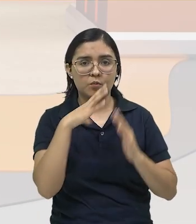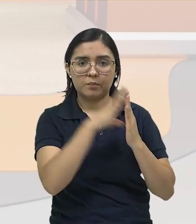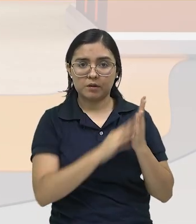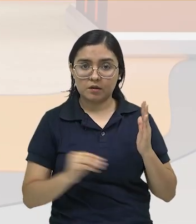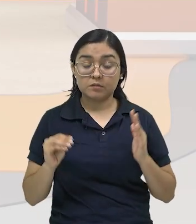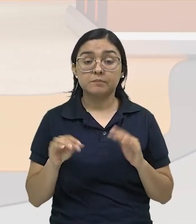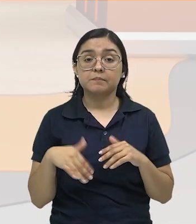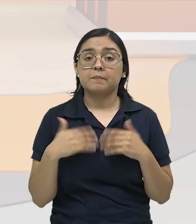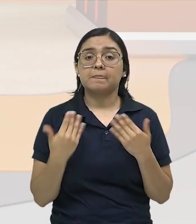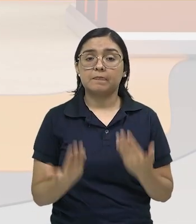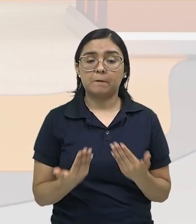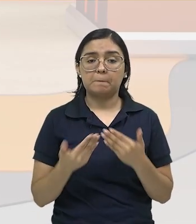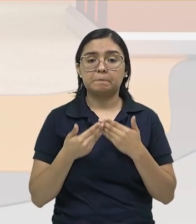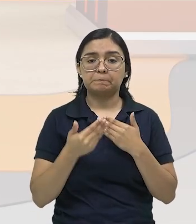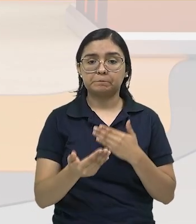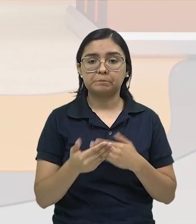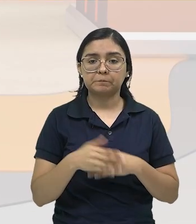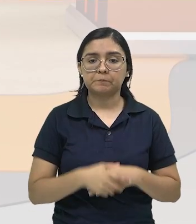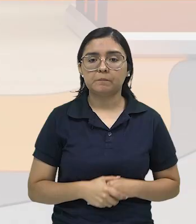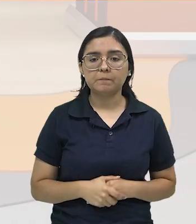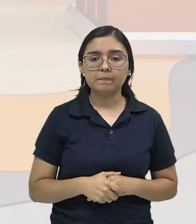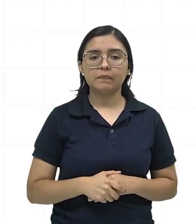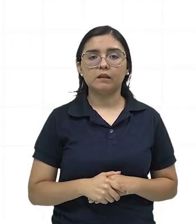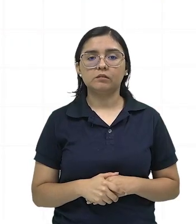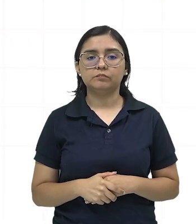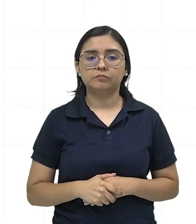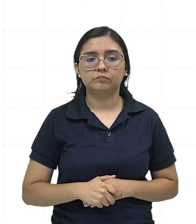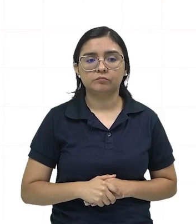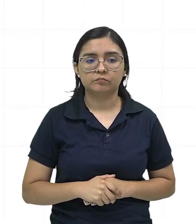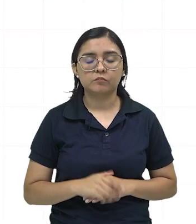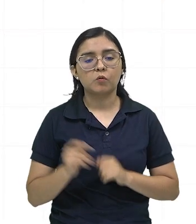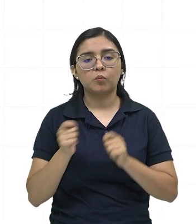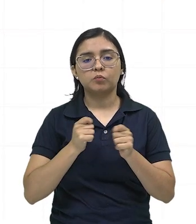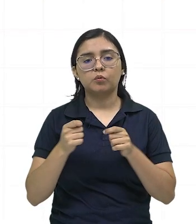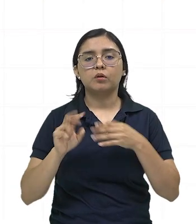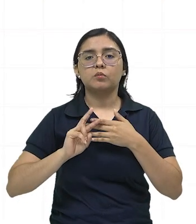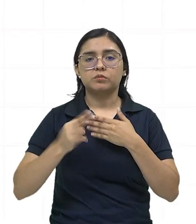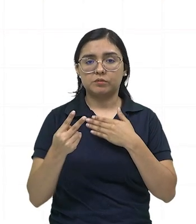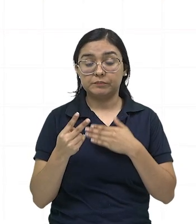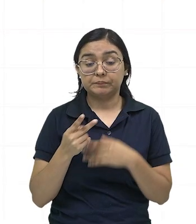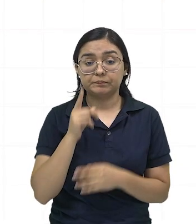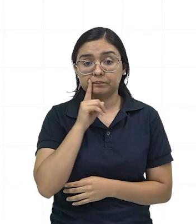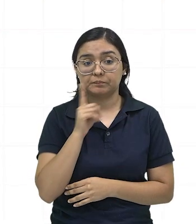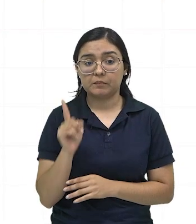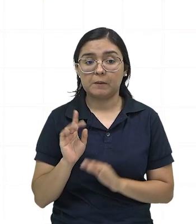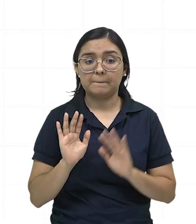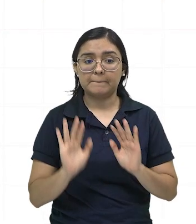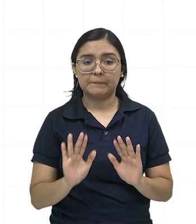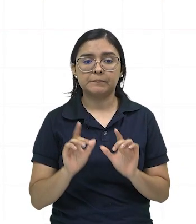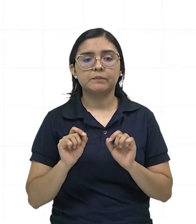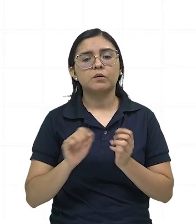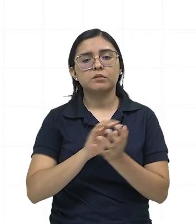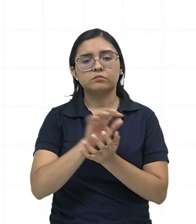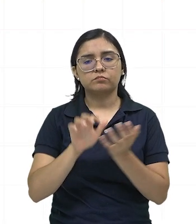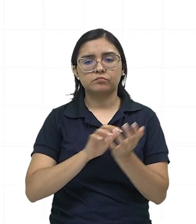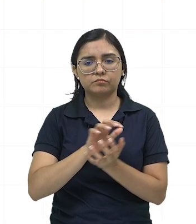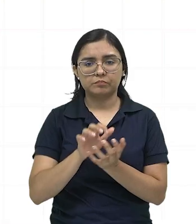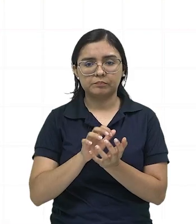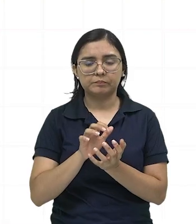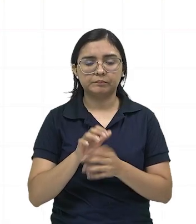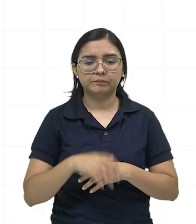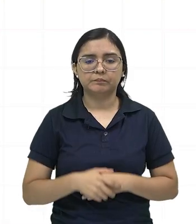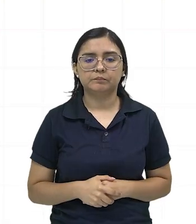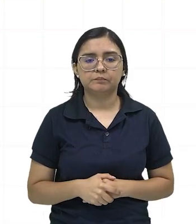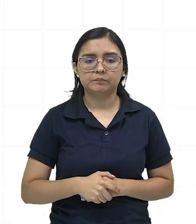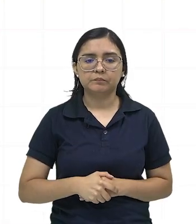bom? Então vamos lá. Repressão e consequências. No entanto, a insurreição foi